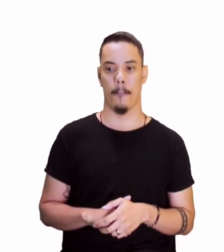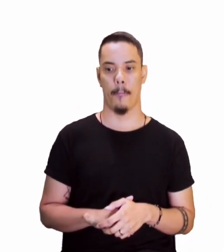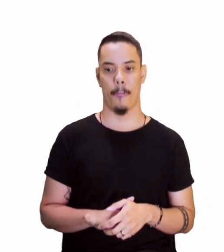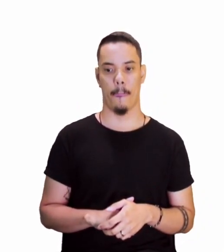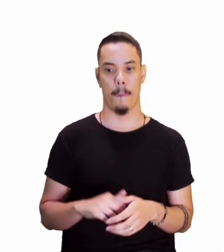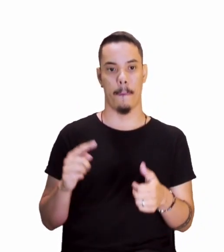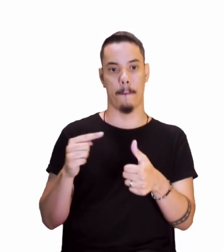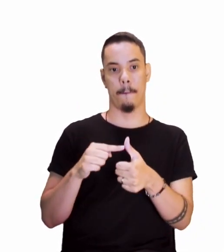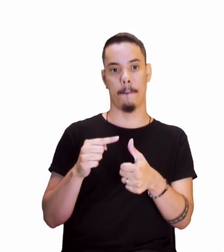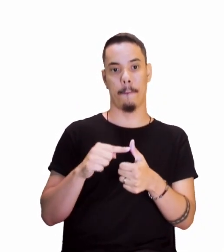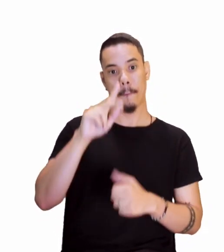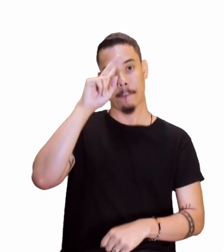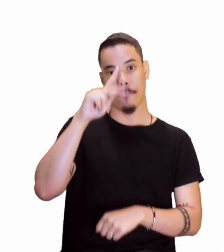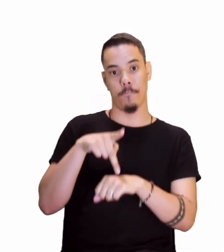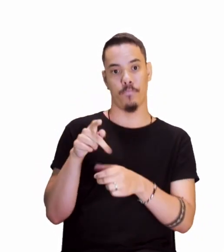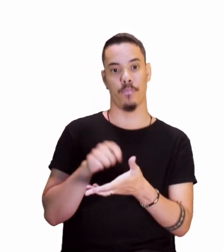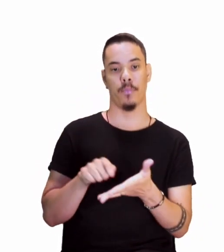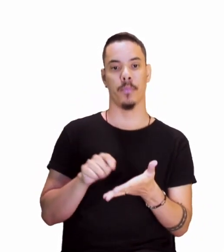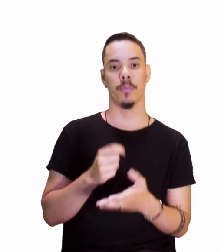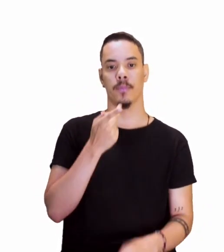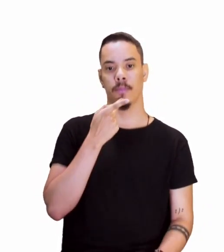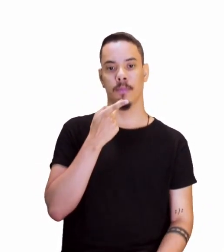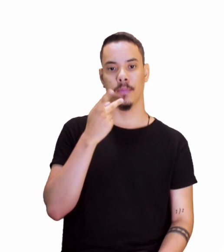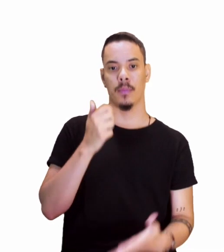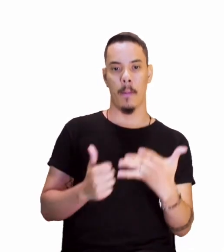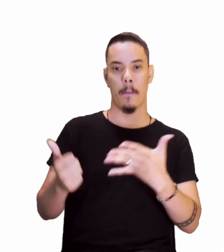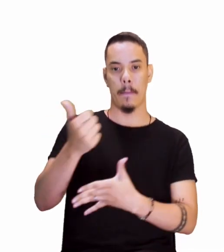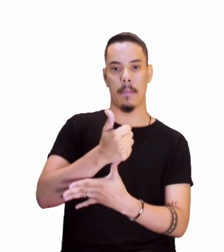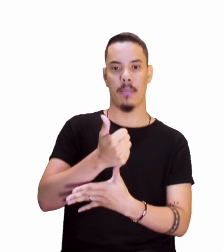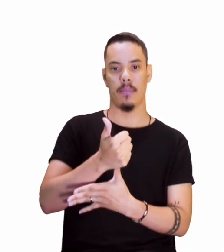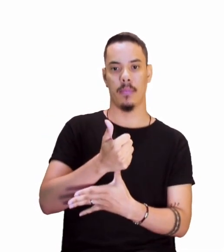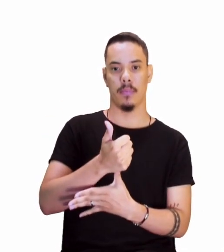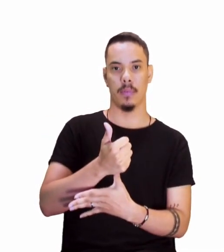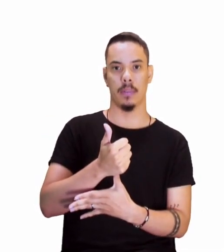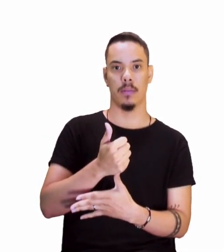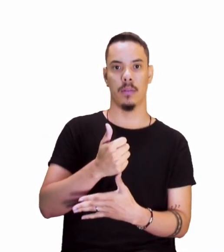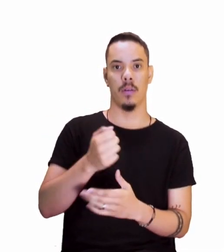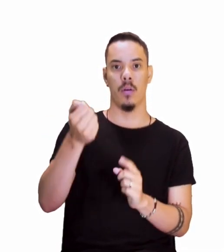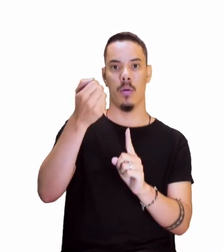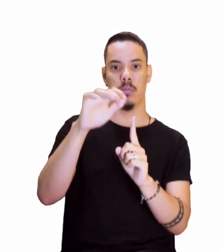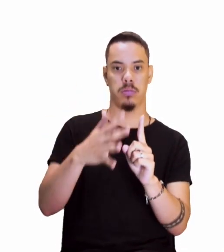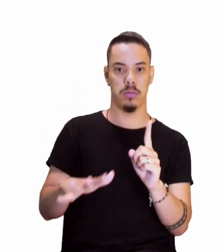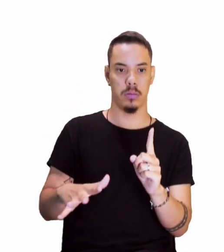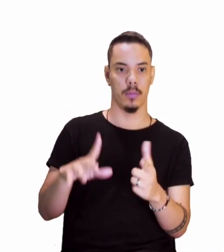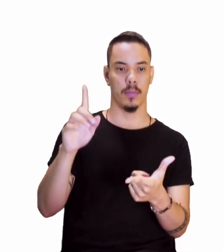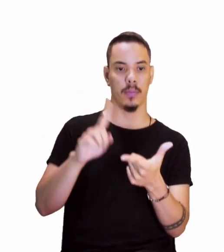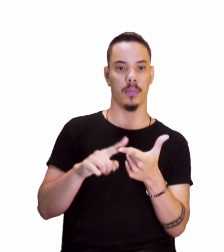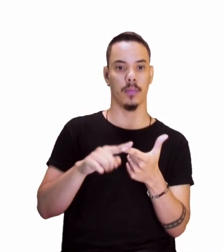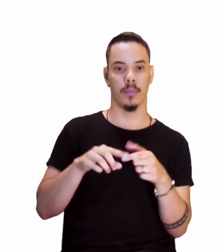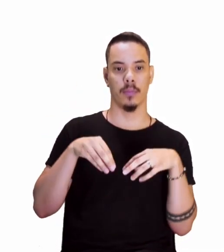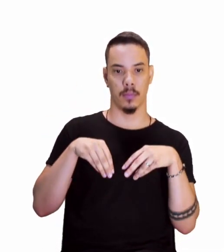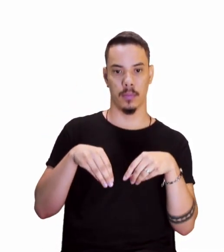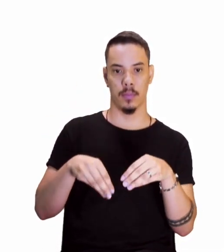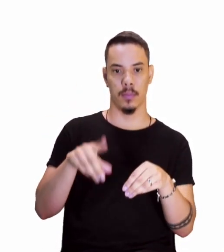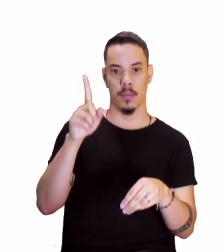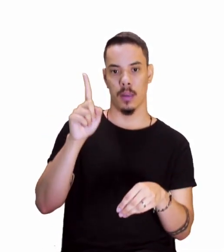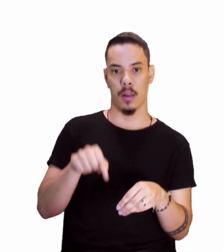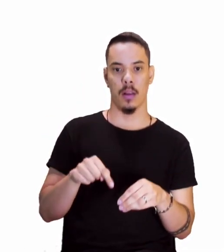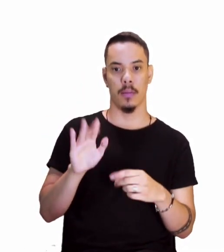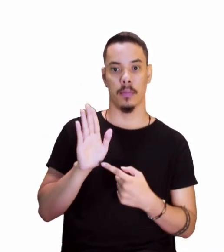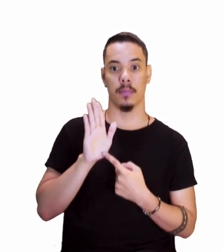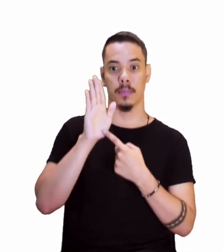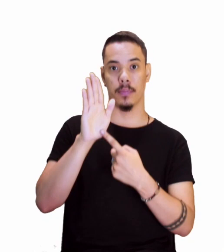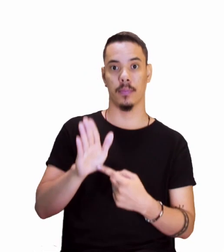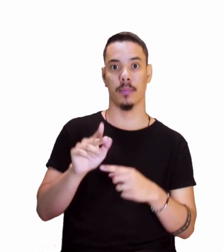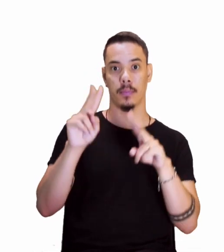A. O autor disse ter preferência pelo outono. B. A areia é um dos efeitos